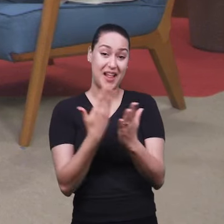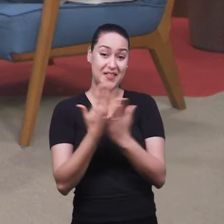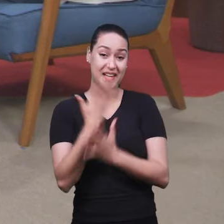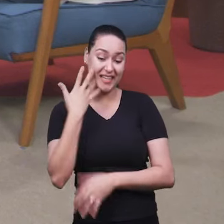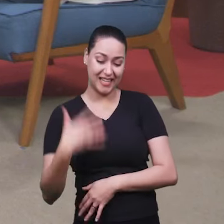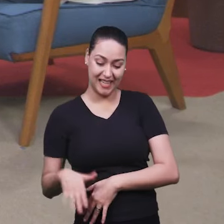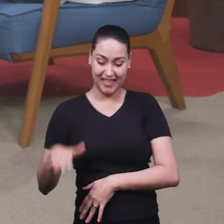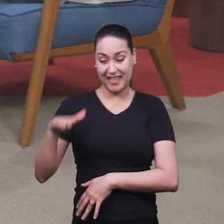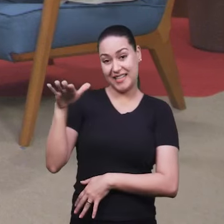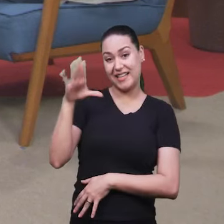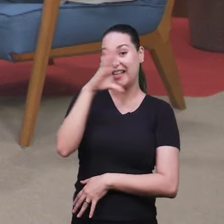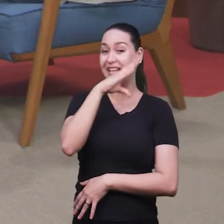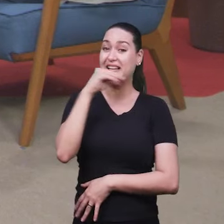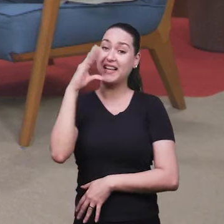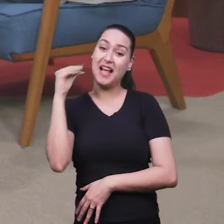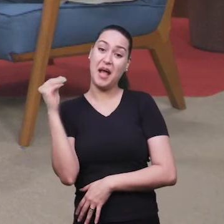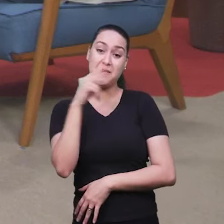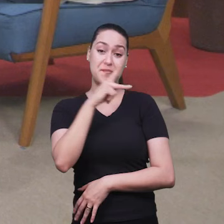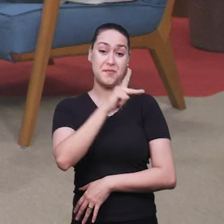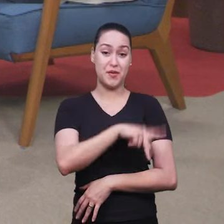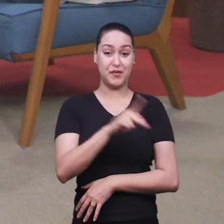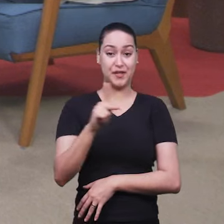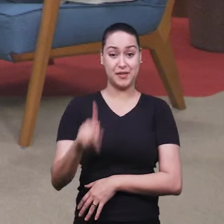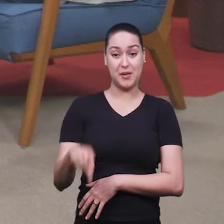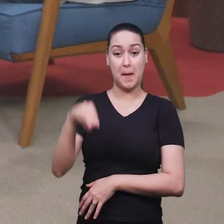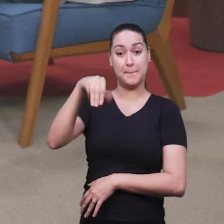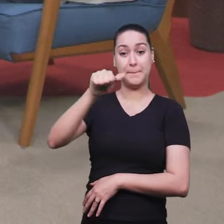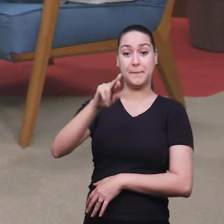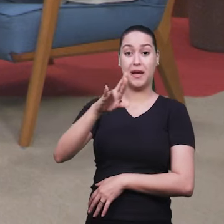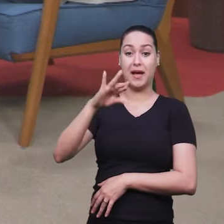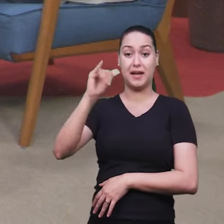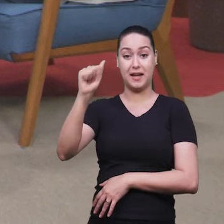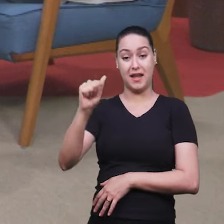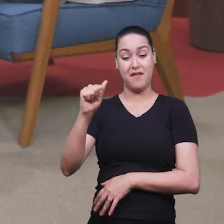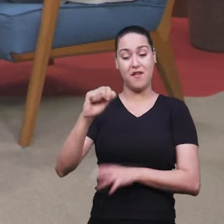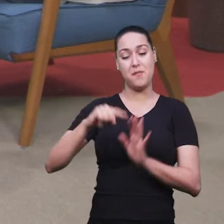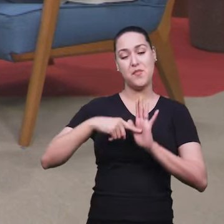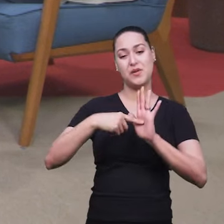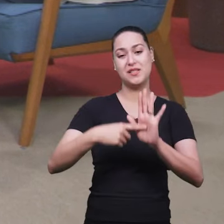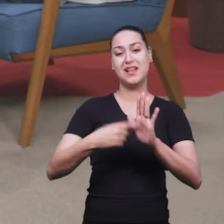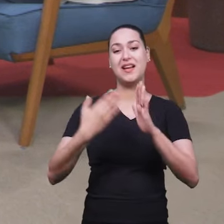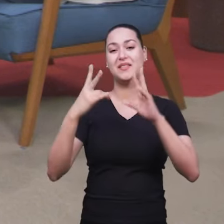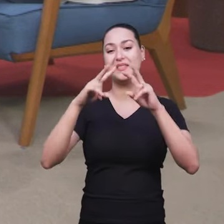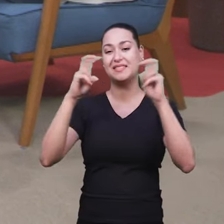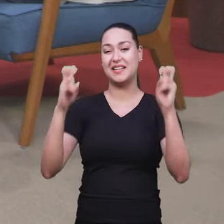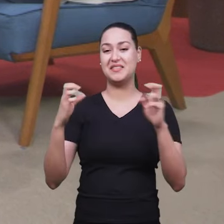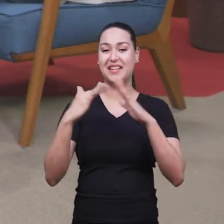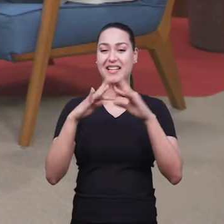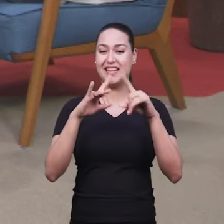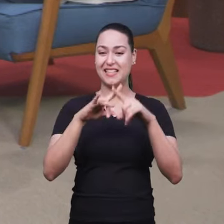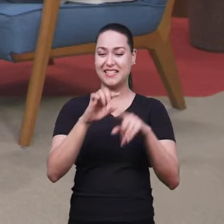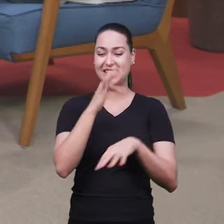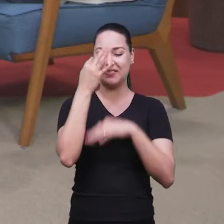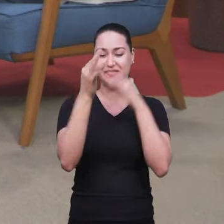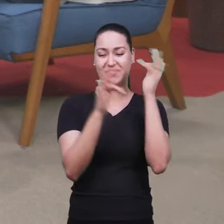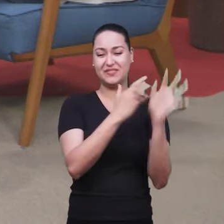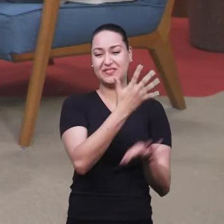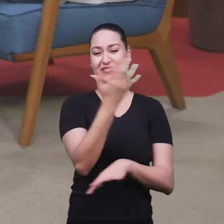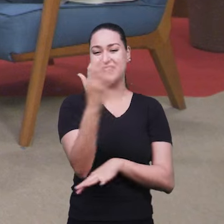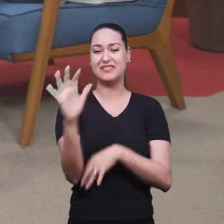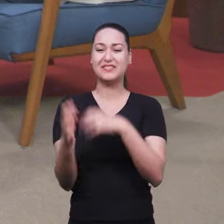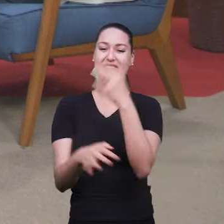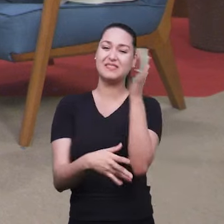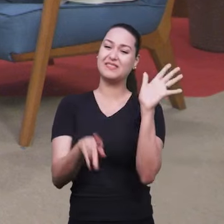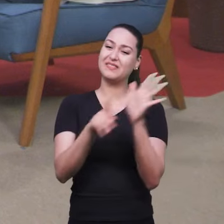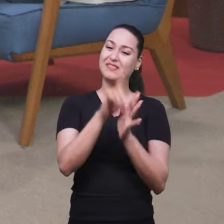belo é o Espírito Santo. Hoje, na aula para as crianças, intermediários e adolescentes, a professora Maria Paula Dalla vai falar sobre o